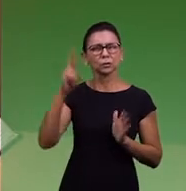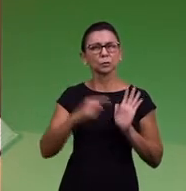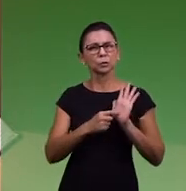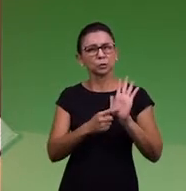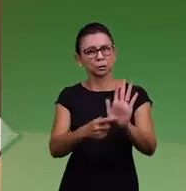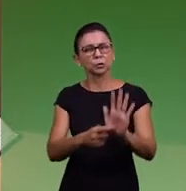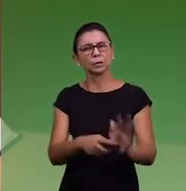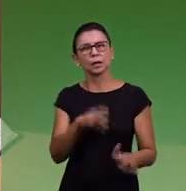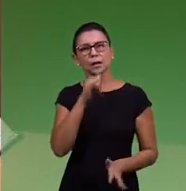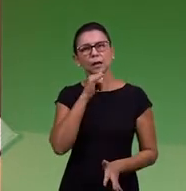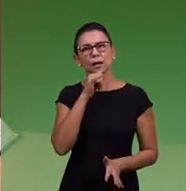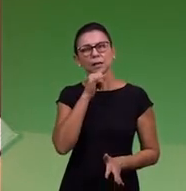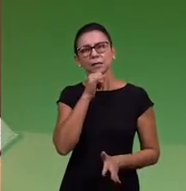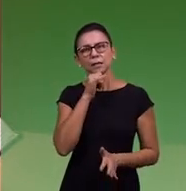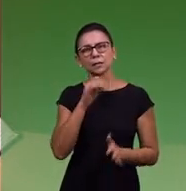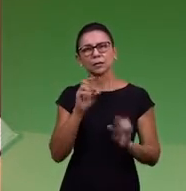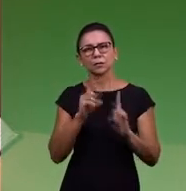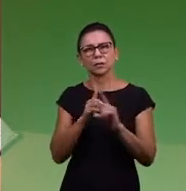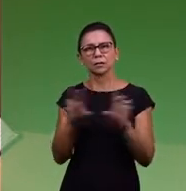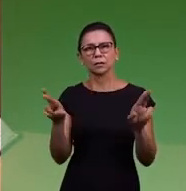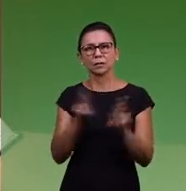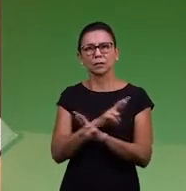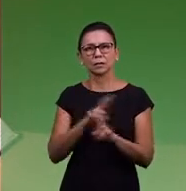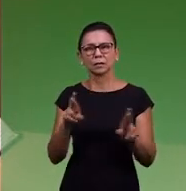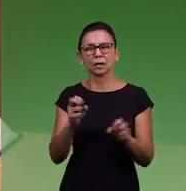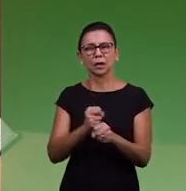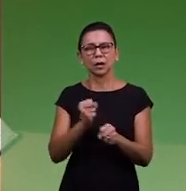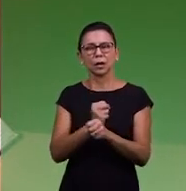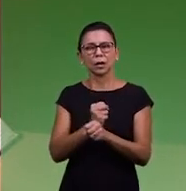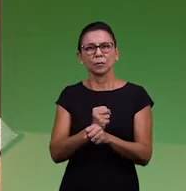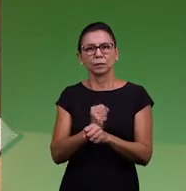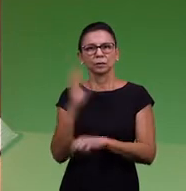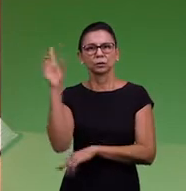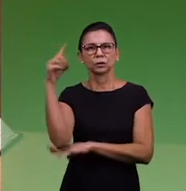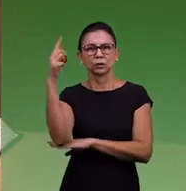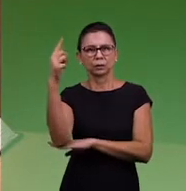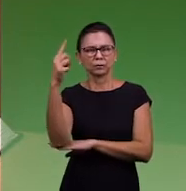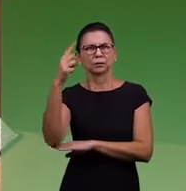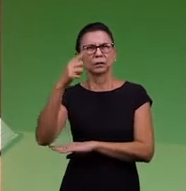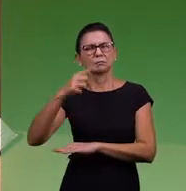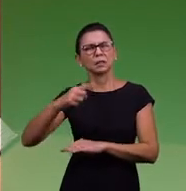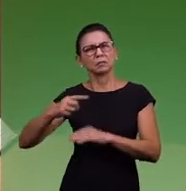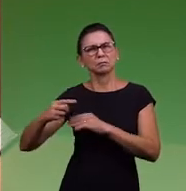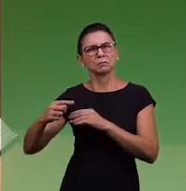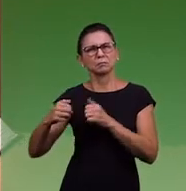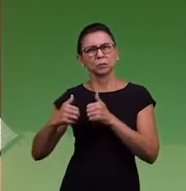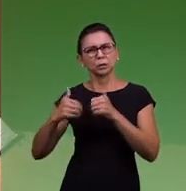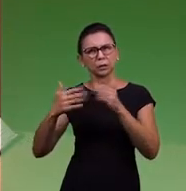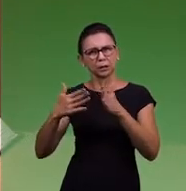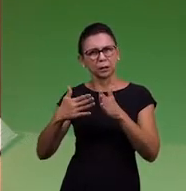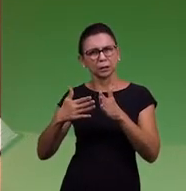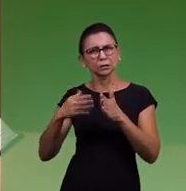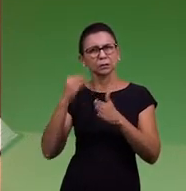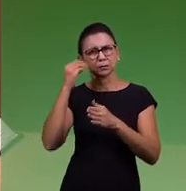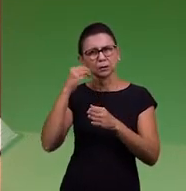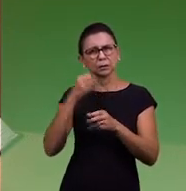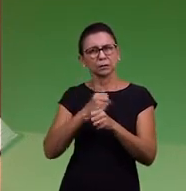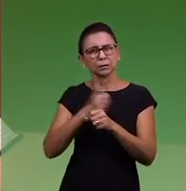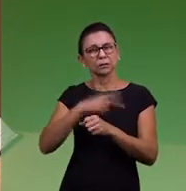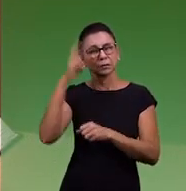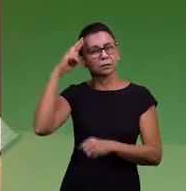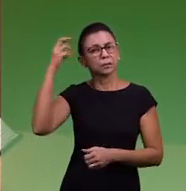Por exemplo, a doutrina relacionada à obra de Davi. O Senhor havia nos dado, bem no início da nossa experiência com a obra do